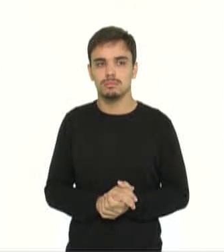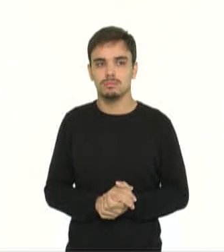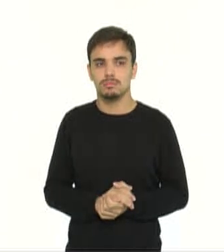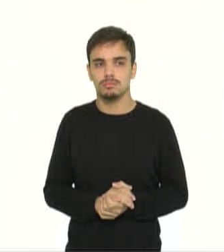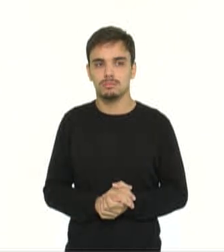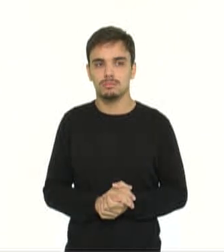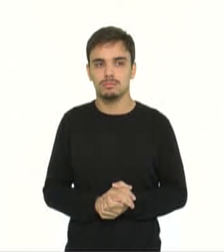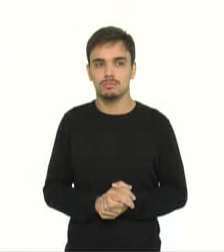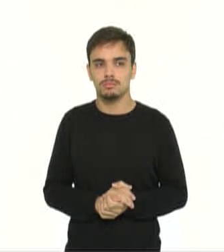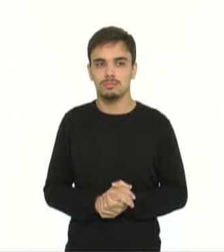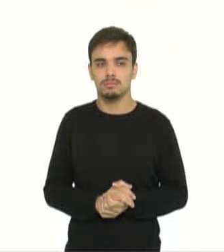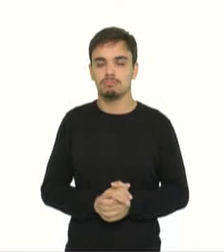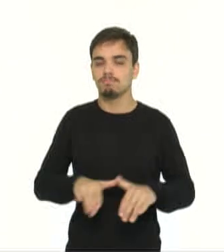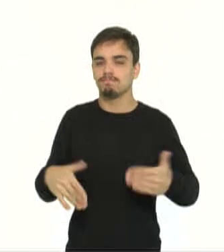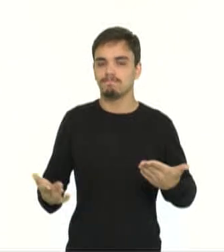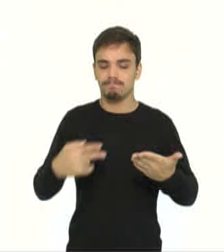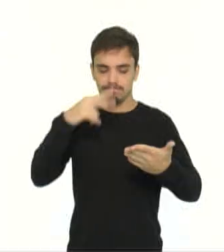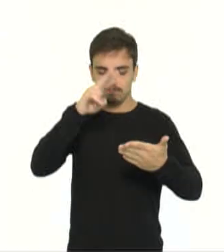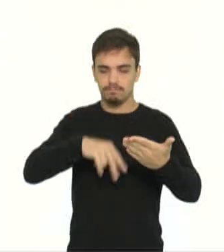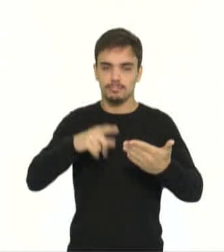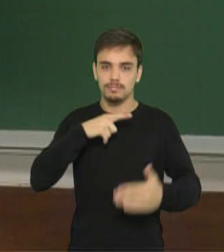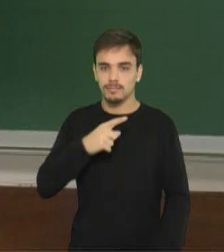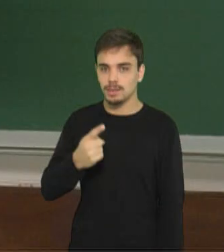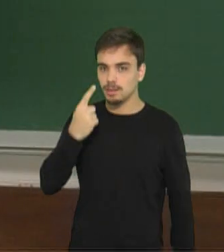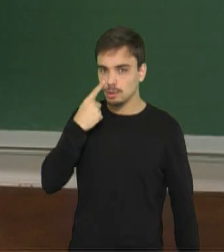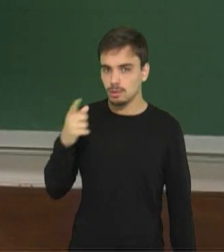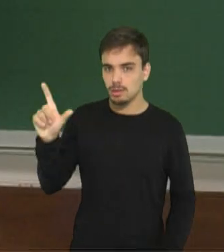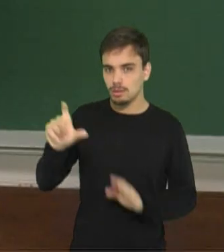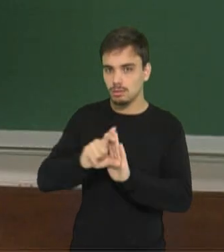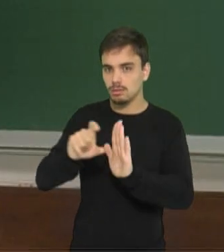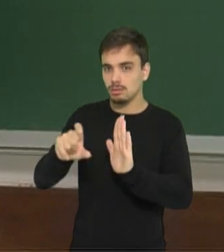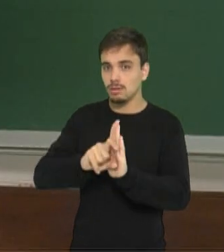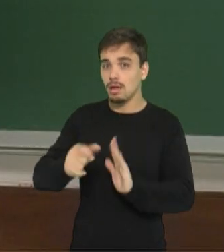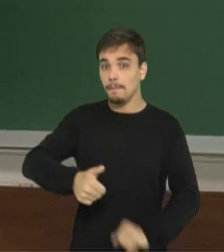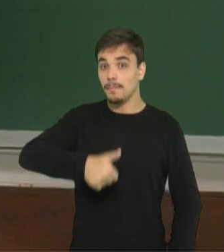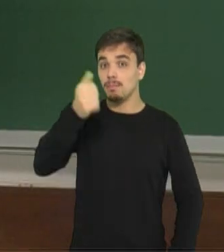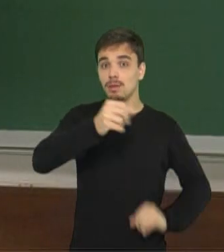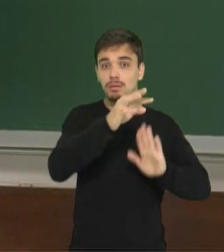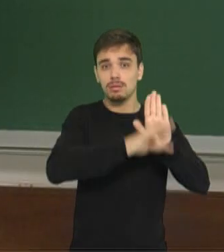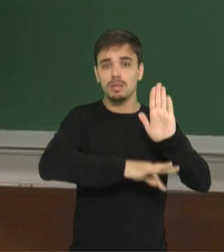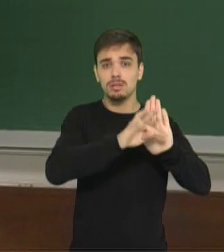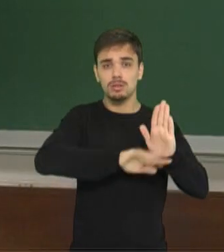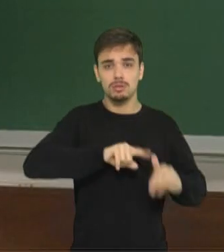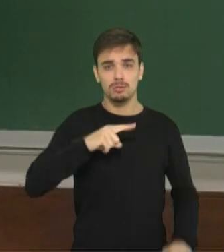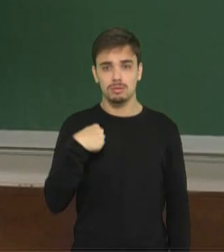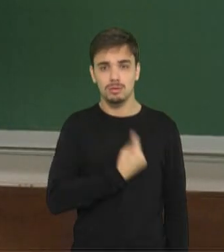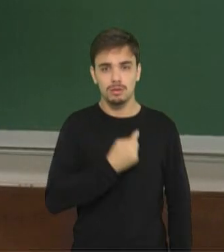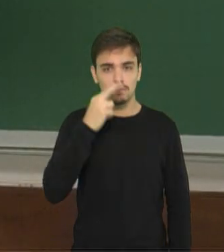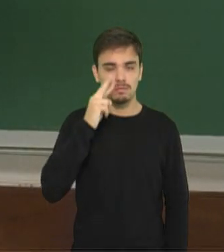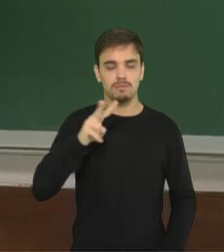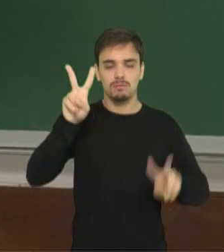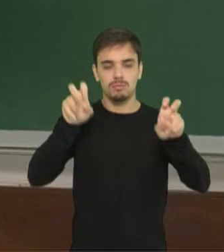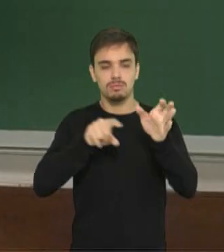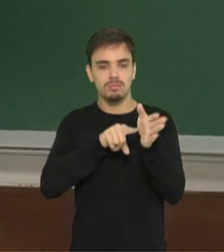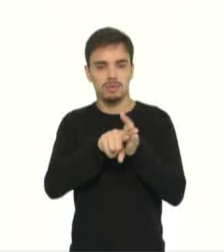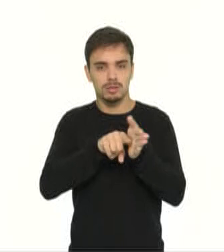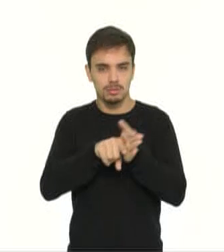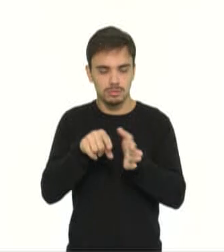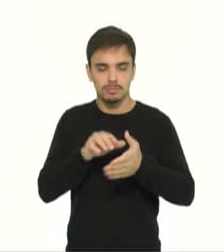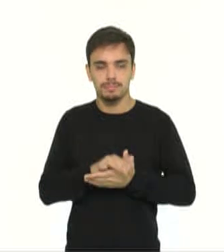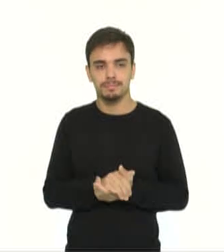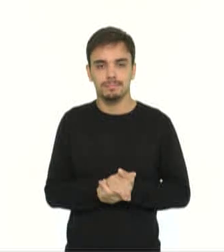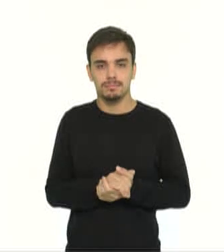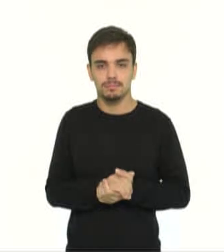being bullied. Veja só, aqui eu tenho um trecho do primeiro texto que nós vimos daquela pesquisa. O segundo, never share